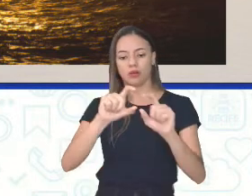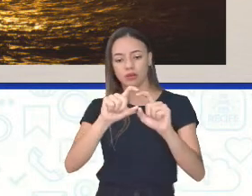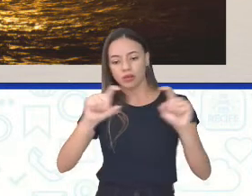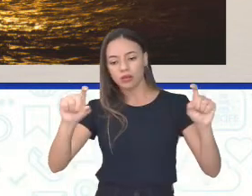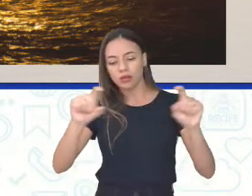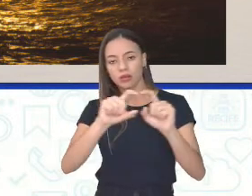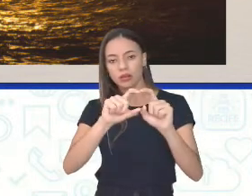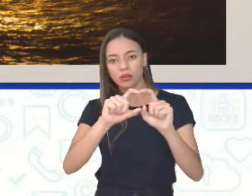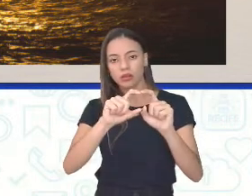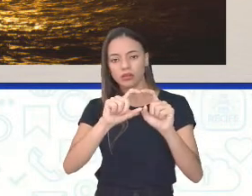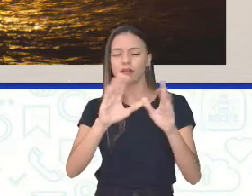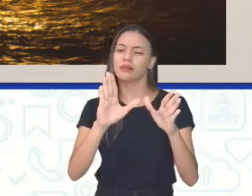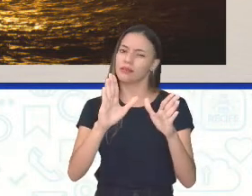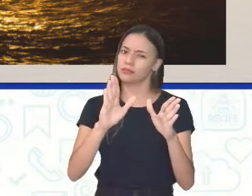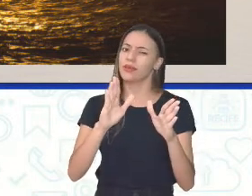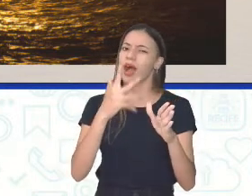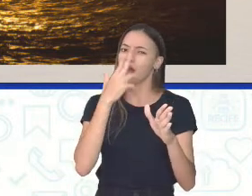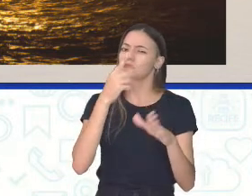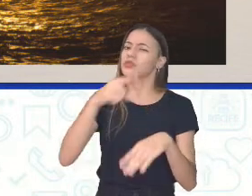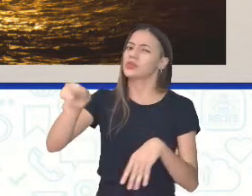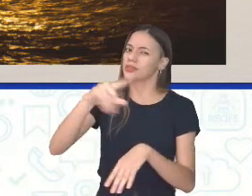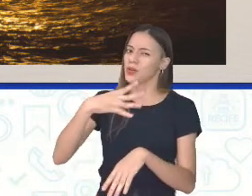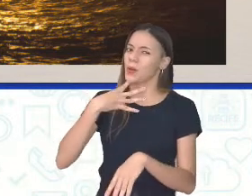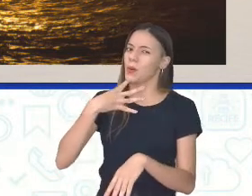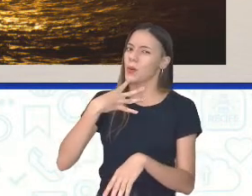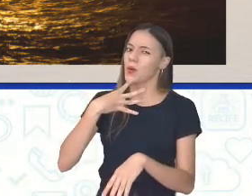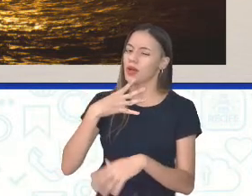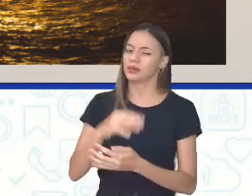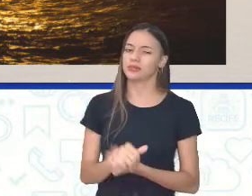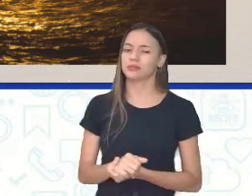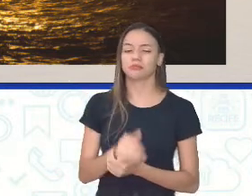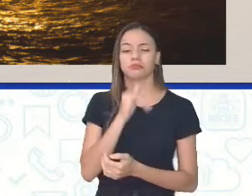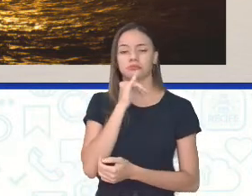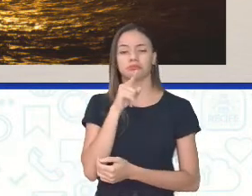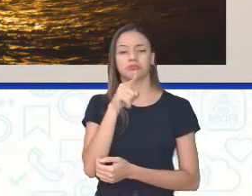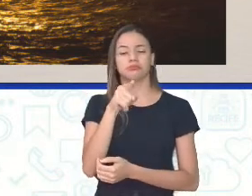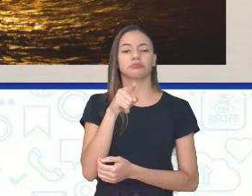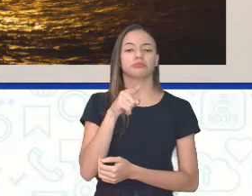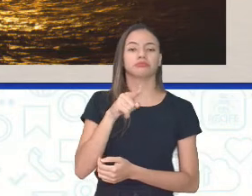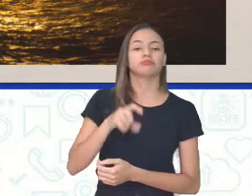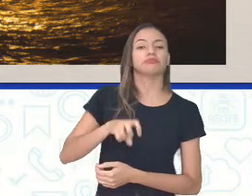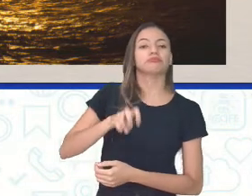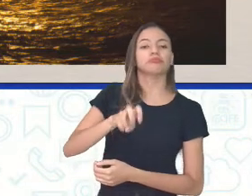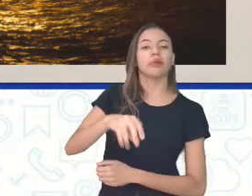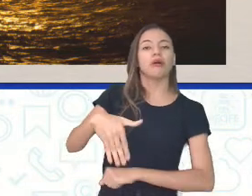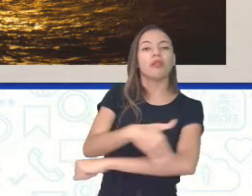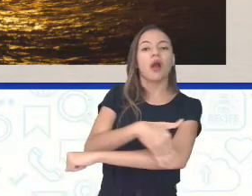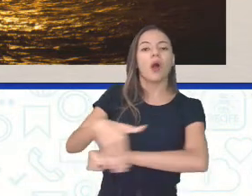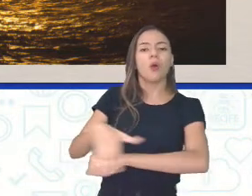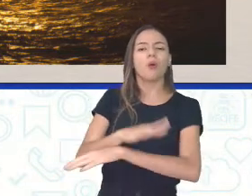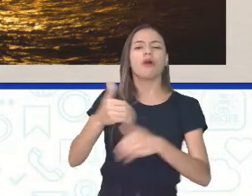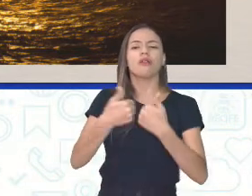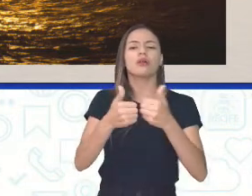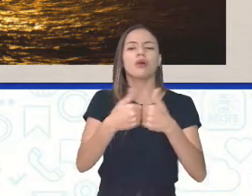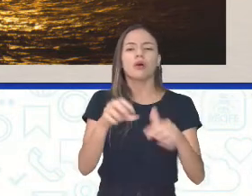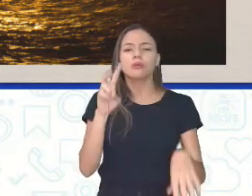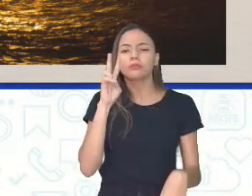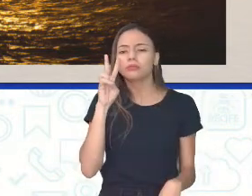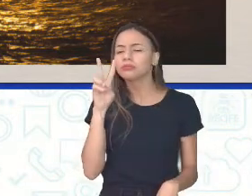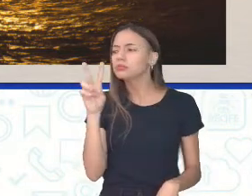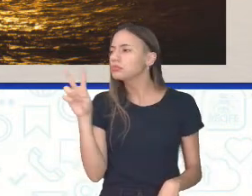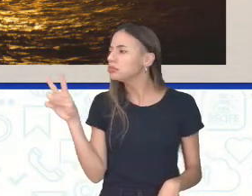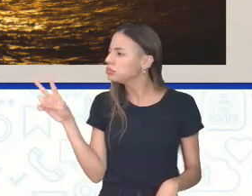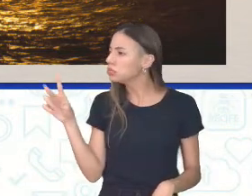aqui em algum lugar. Talvez você está passando aí na rua de ônibus, aí você olha para um lado, tem